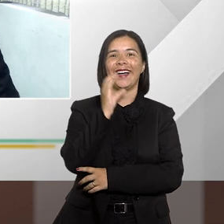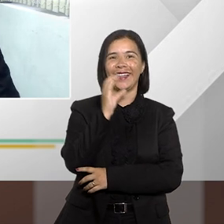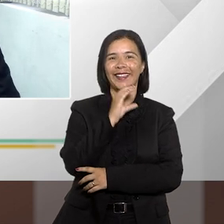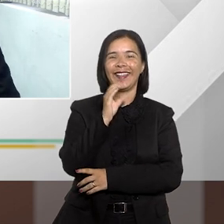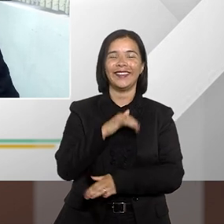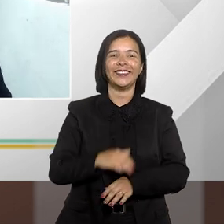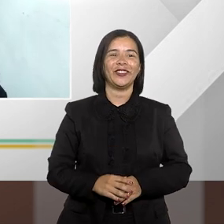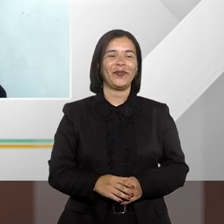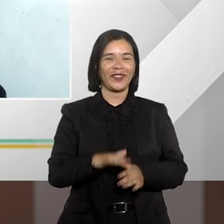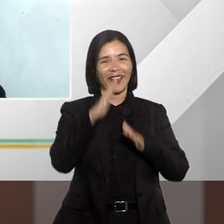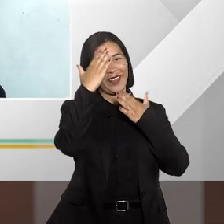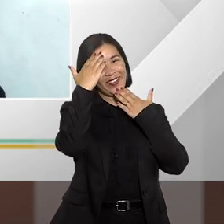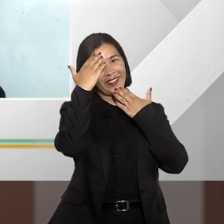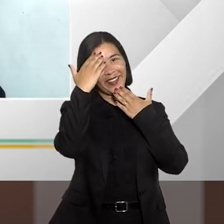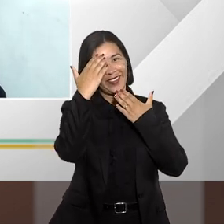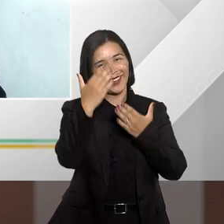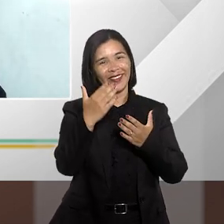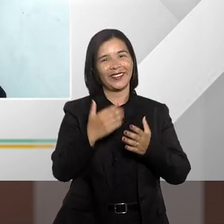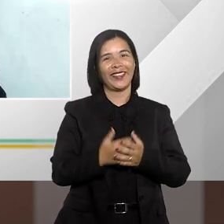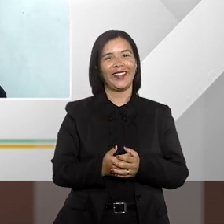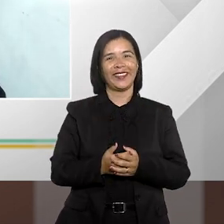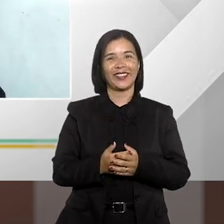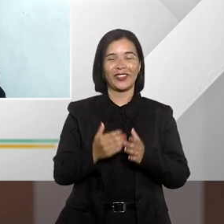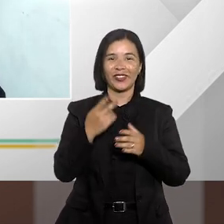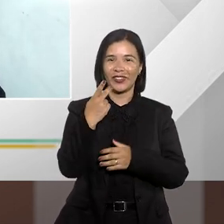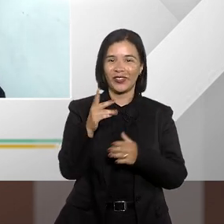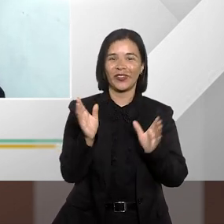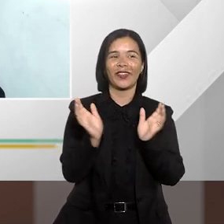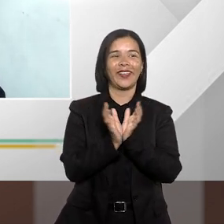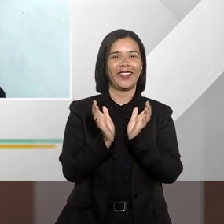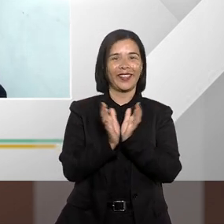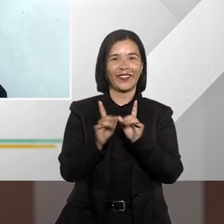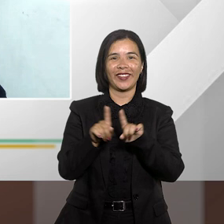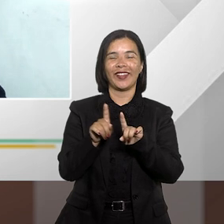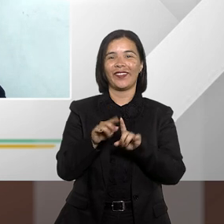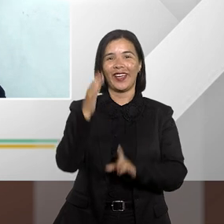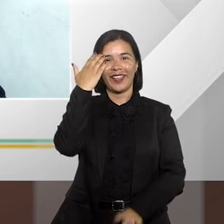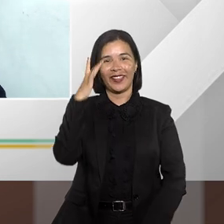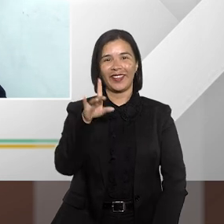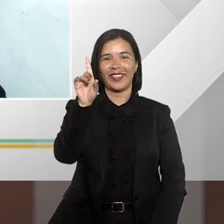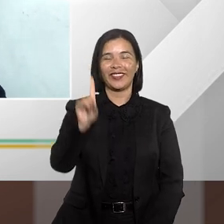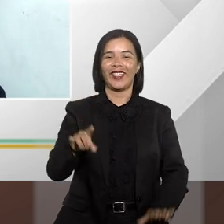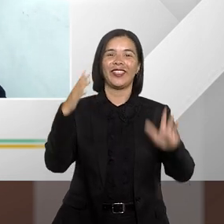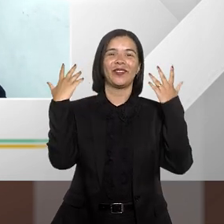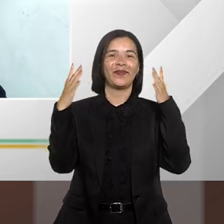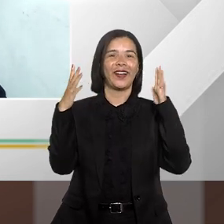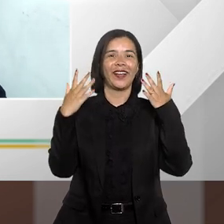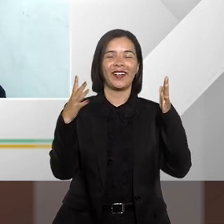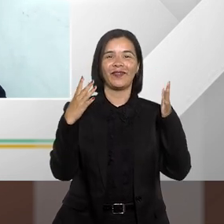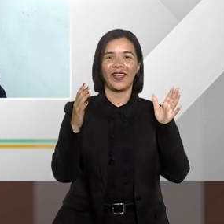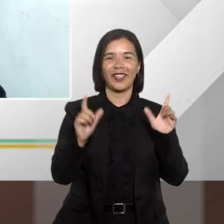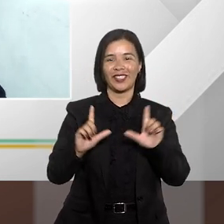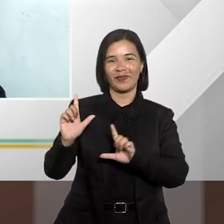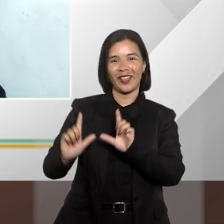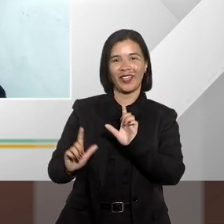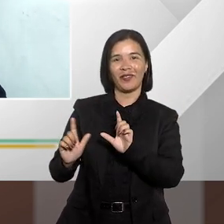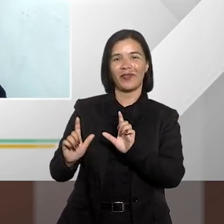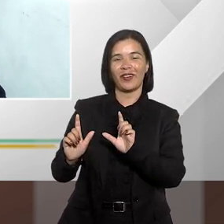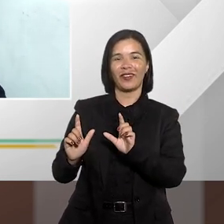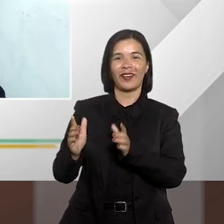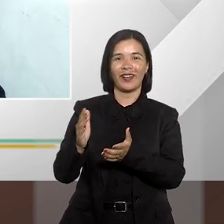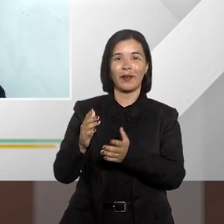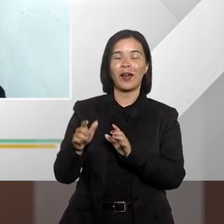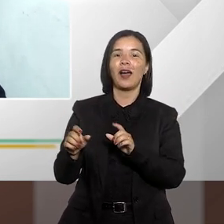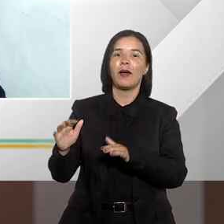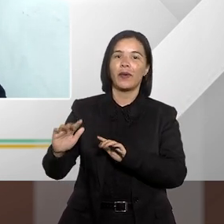Eu que agradeço, Fátima. Agradeço você, a sua equipe, a equipe do Entender Direito. Parabenizo o programa também pela iniciativa de